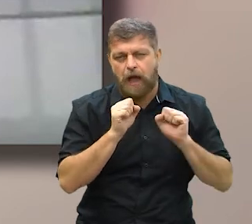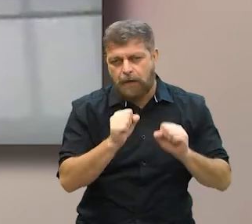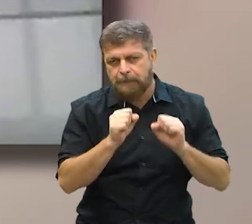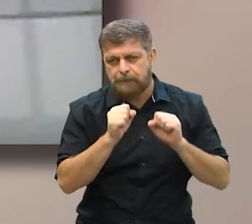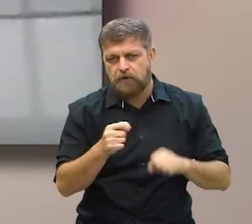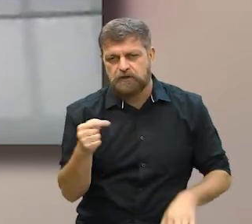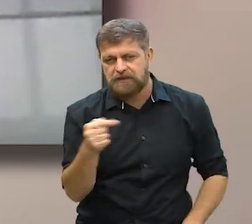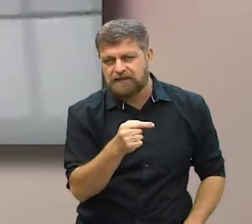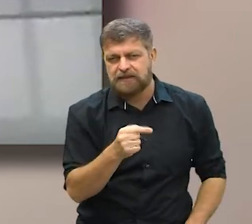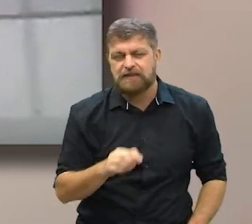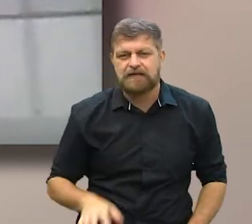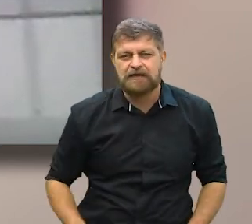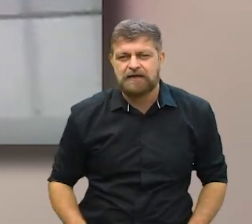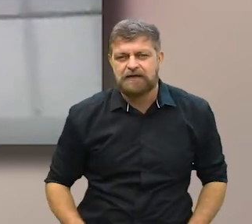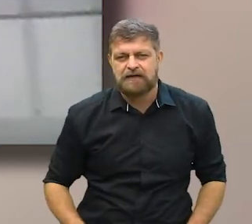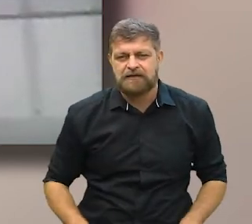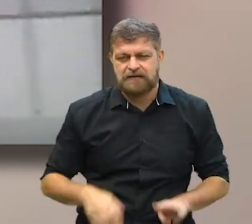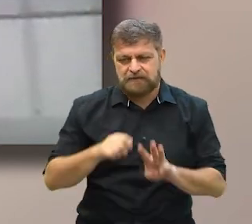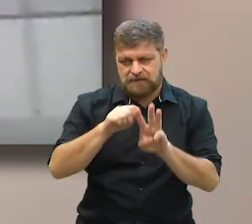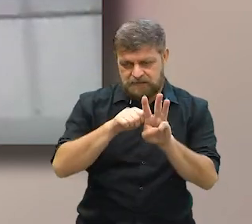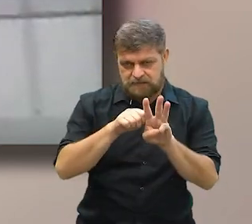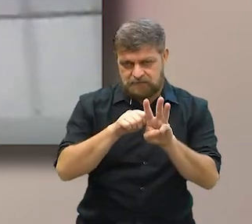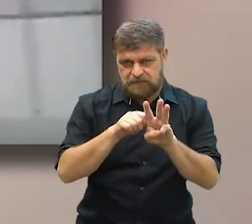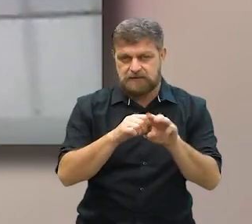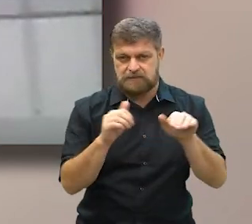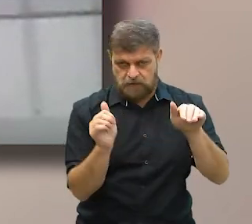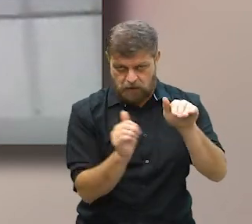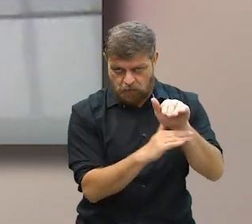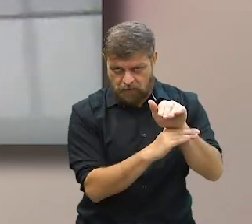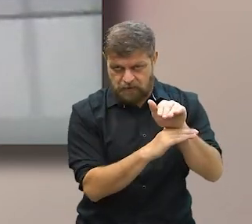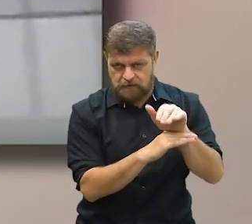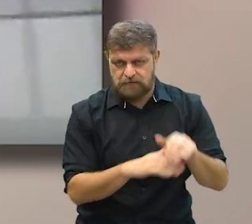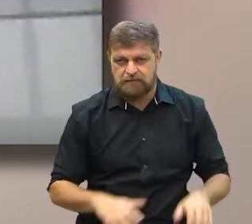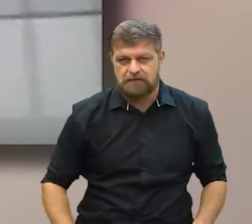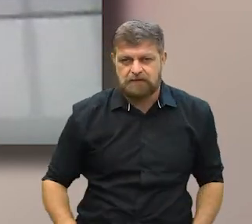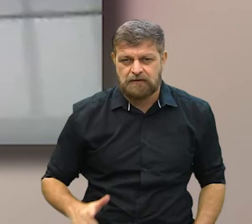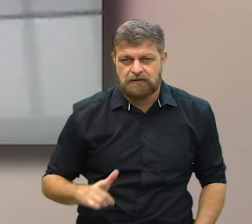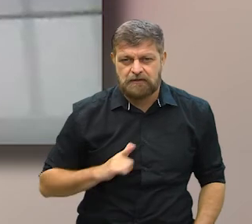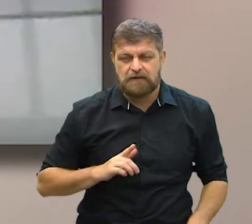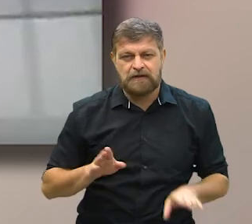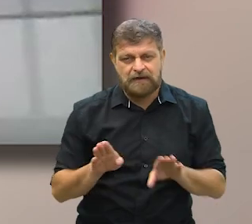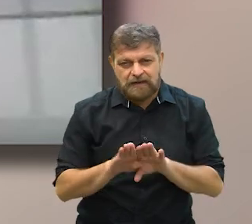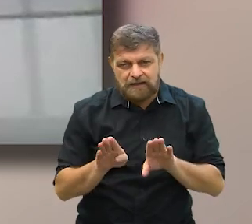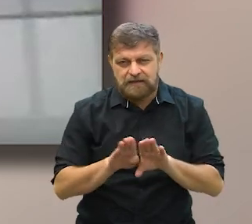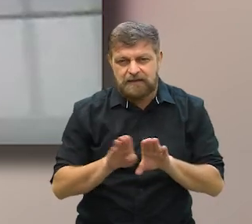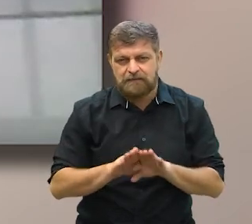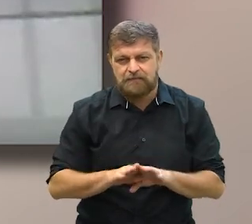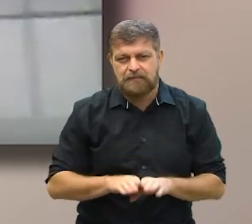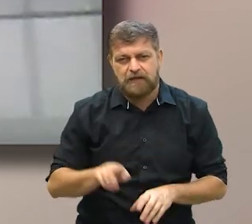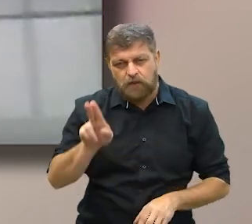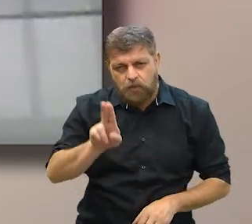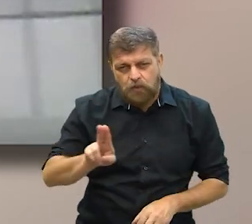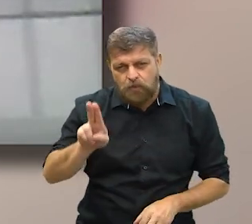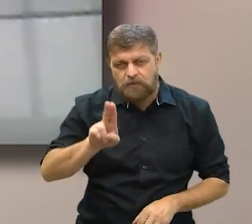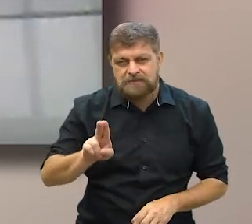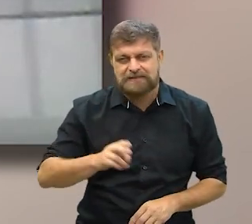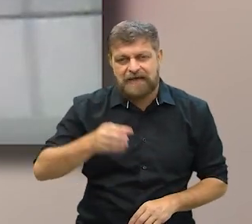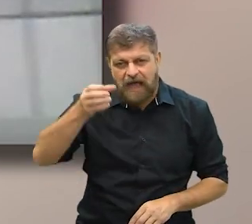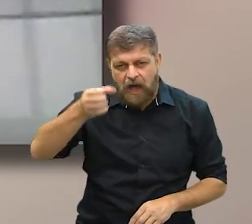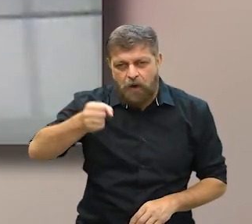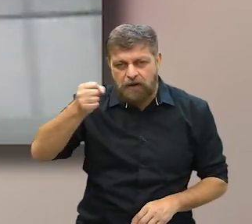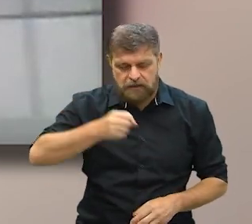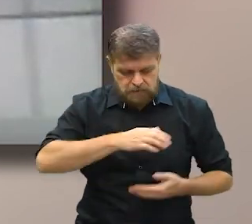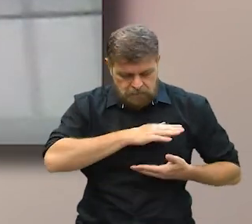ele pode dura 3 meses, e então eu ensino essas mães a fazer o leite,